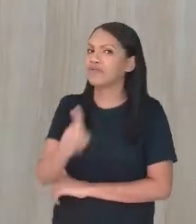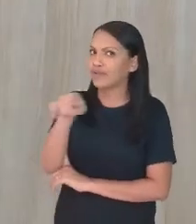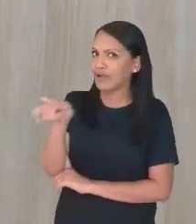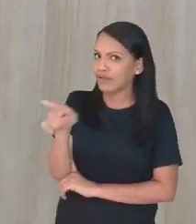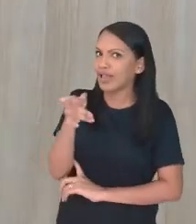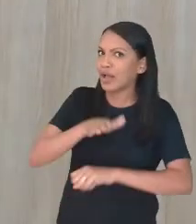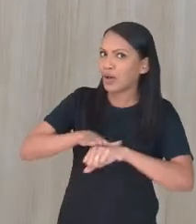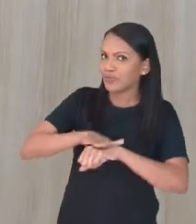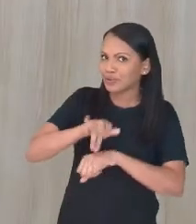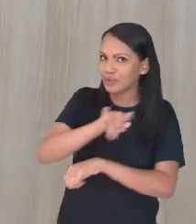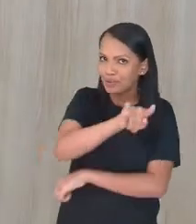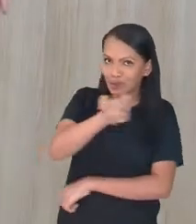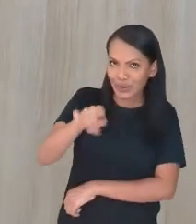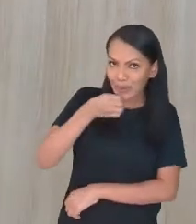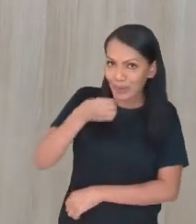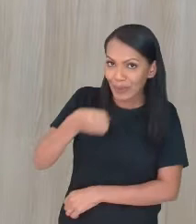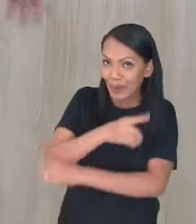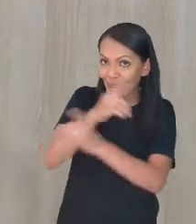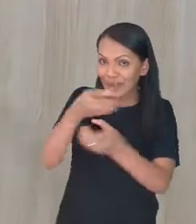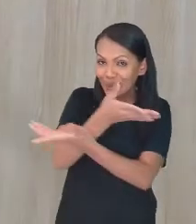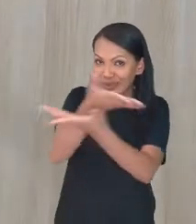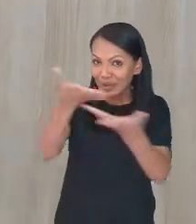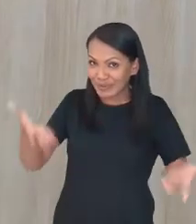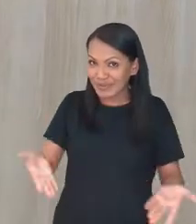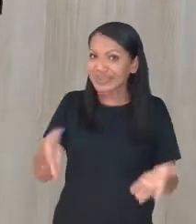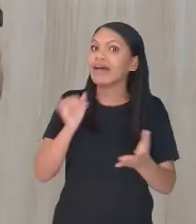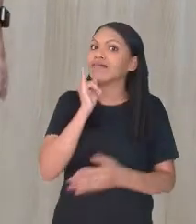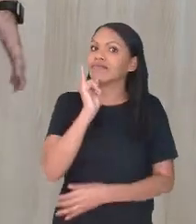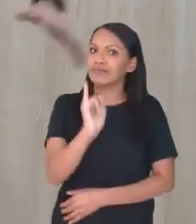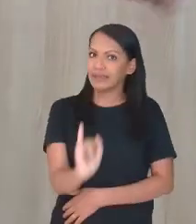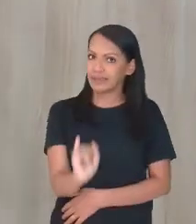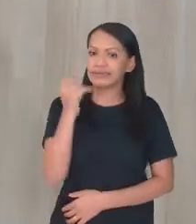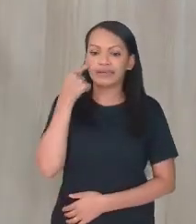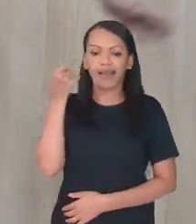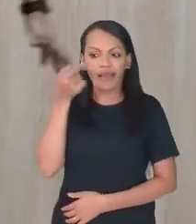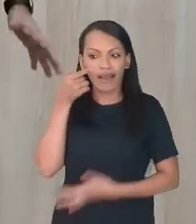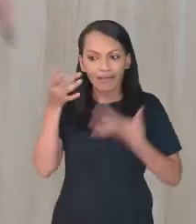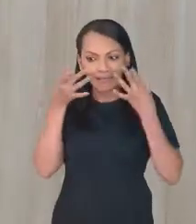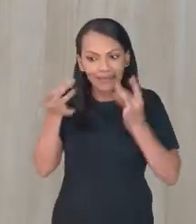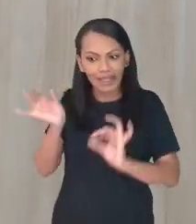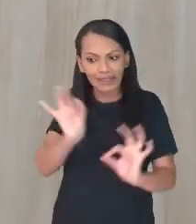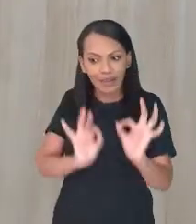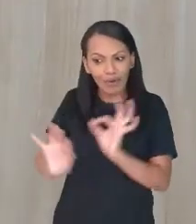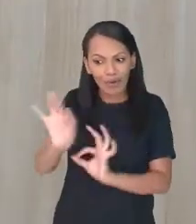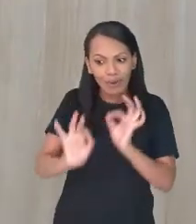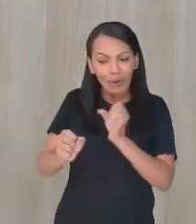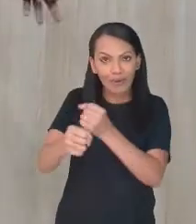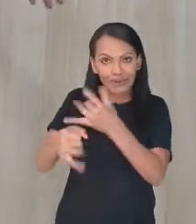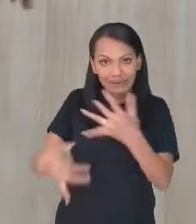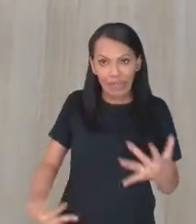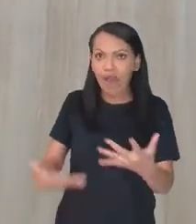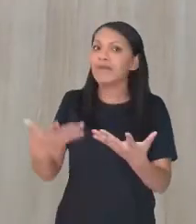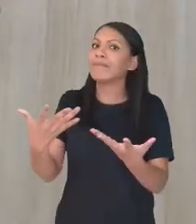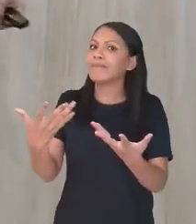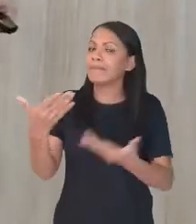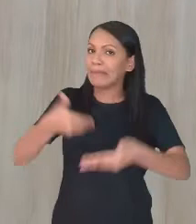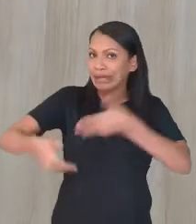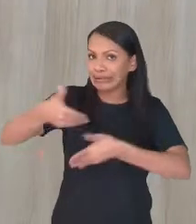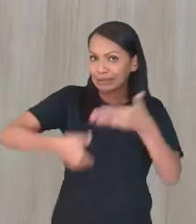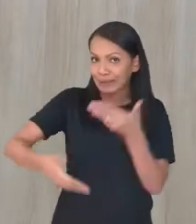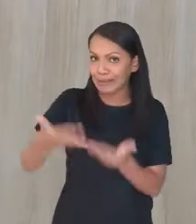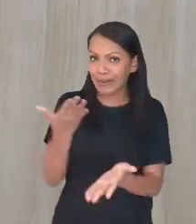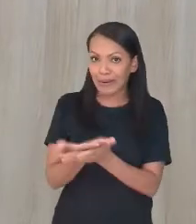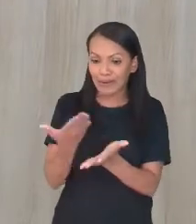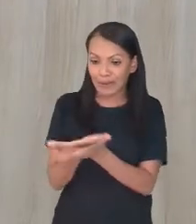ela dar um bom dia aí para vocês e dizer que está atenta ali ao chat, vai participar comigo aqui da aula